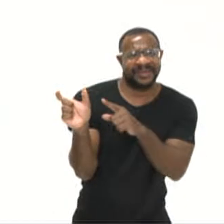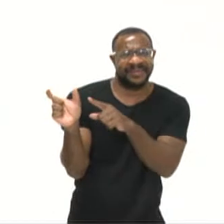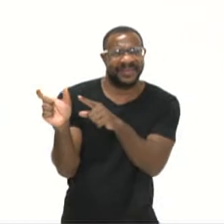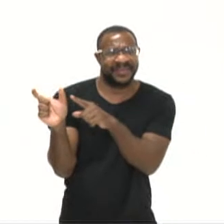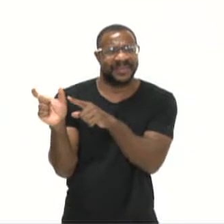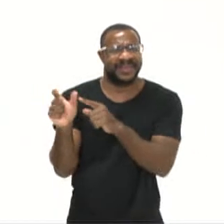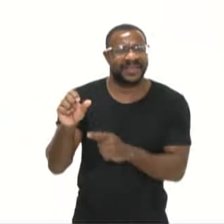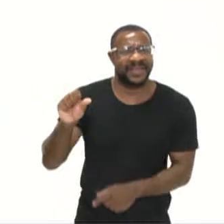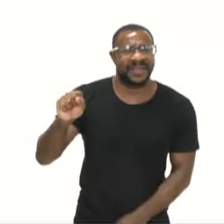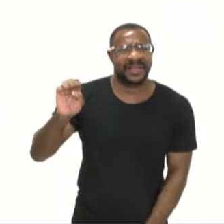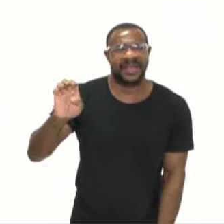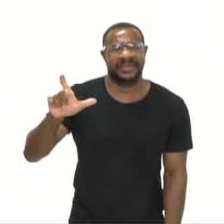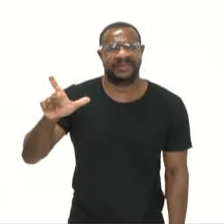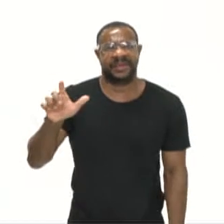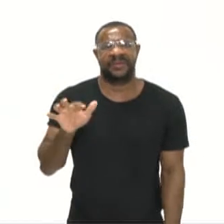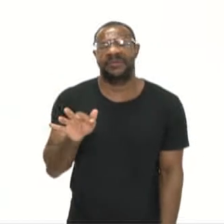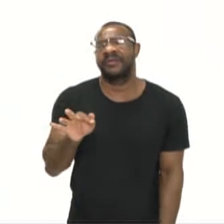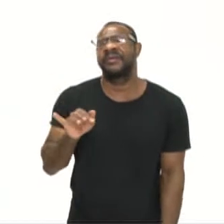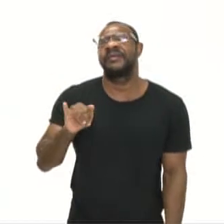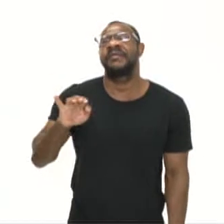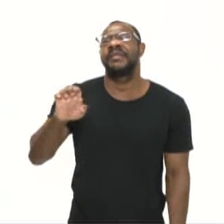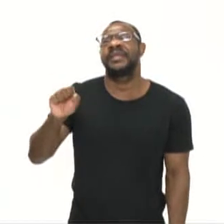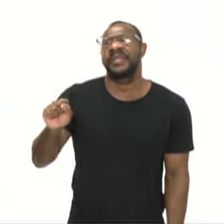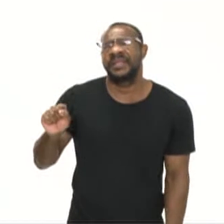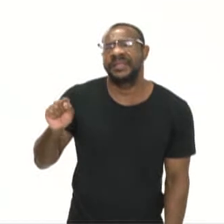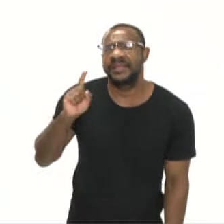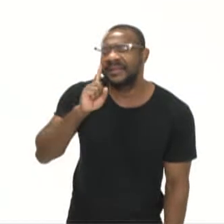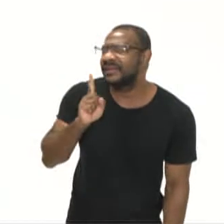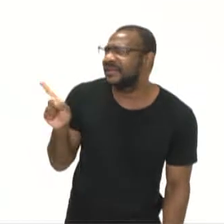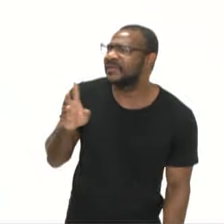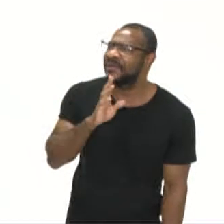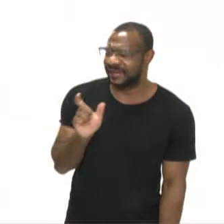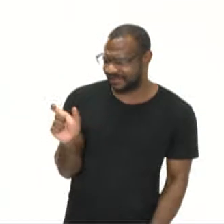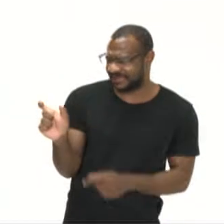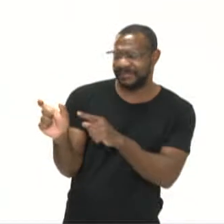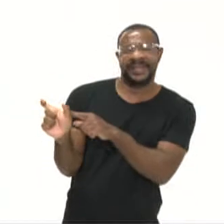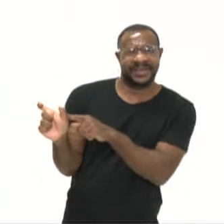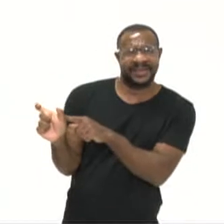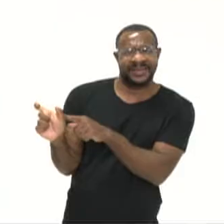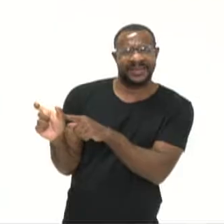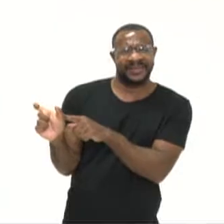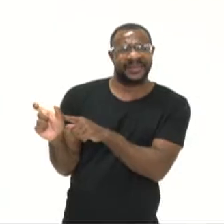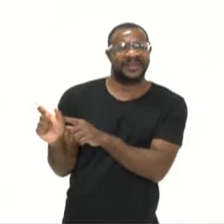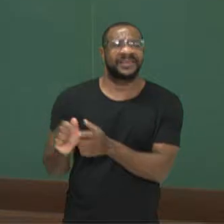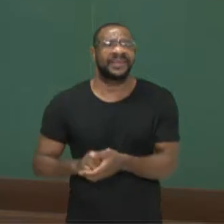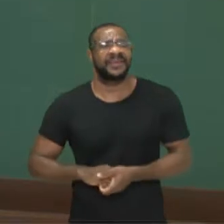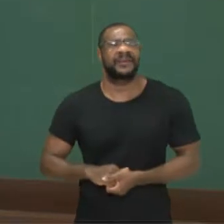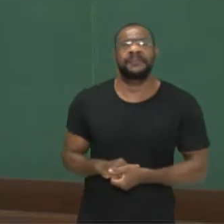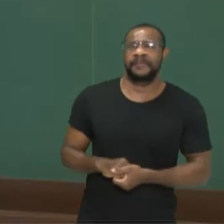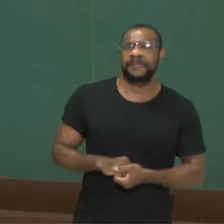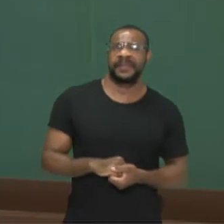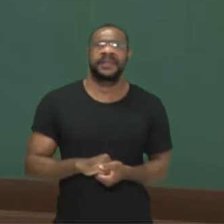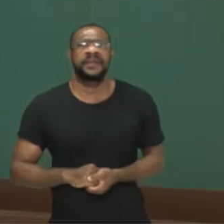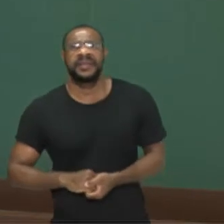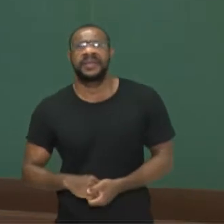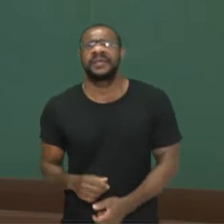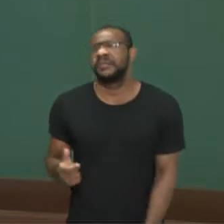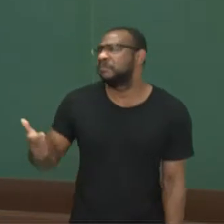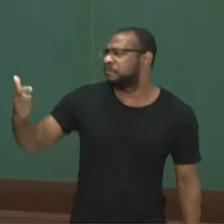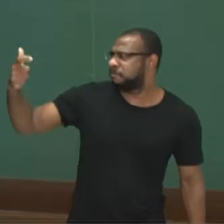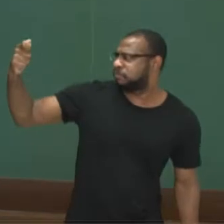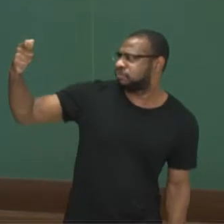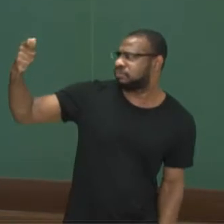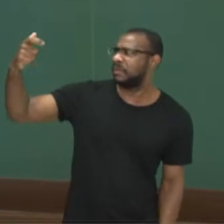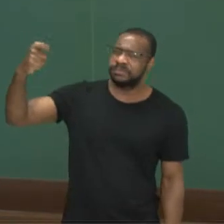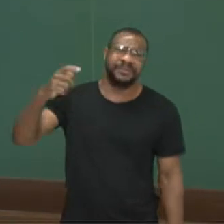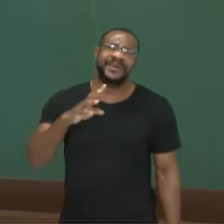2010, aí, uma das selfies que ficou muito reconhecida no mundo ali no ano 2011, 2012. Então, uma selfie, você provavelmente